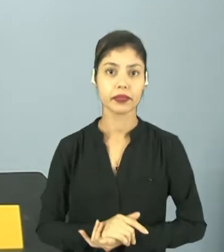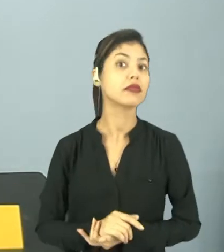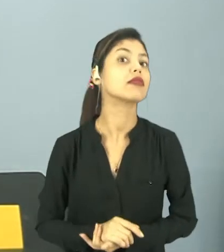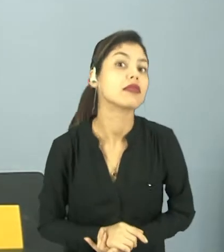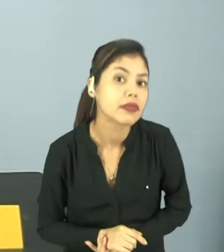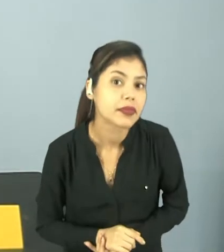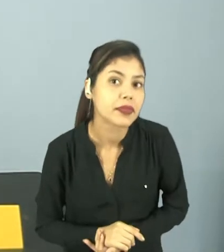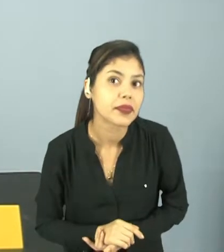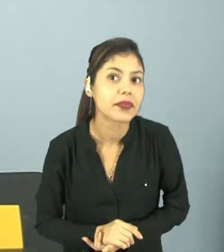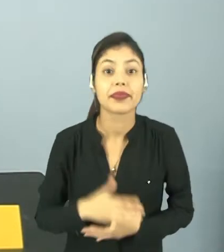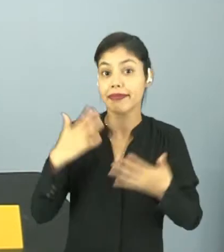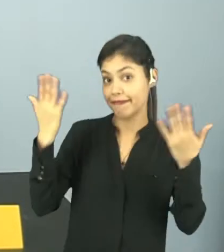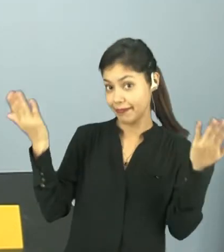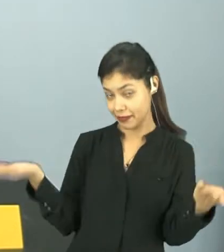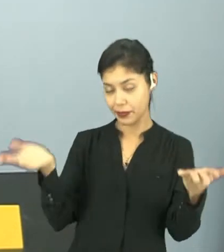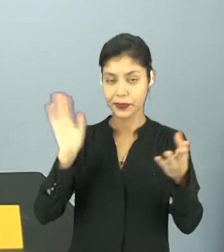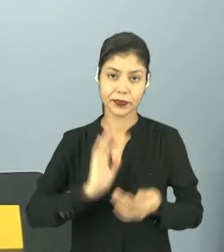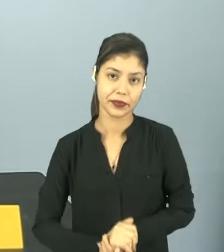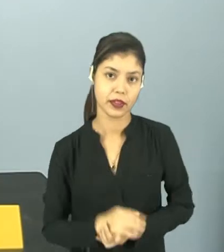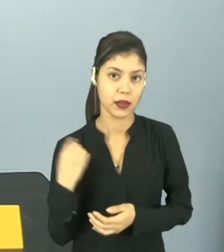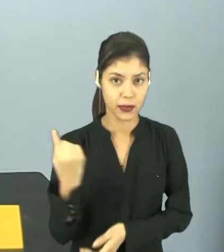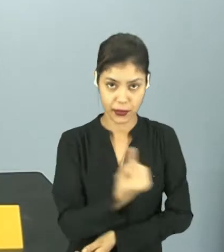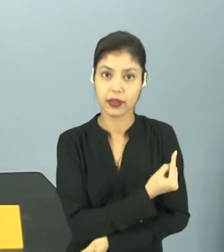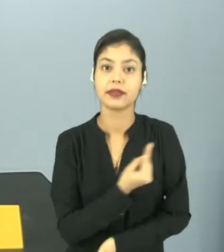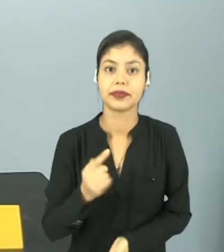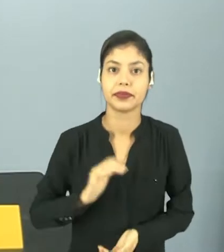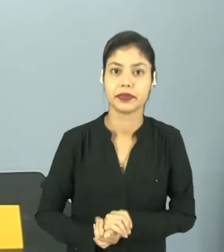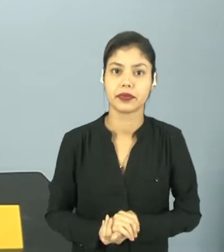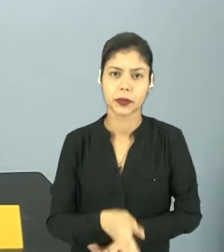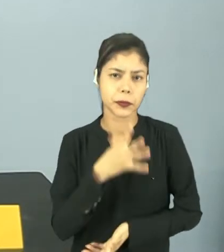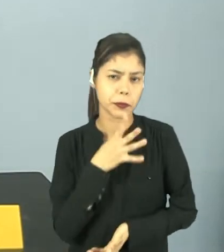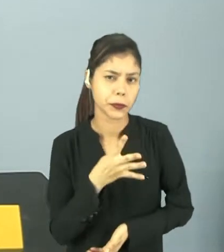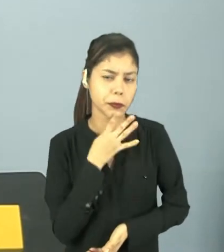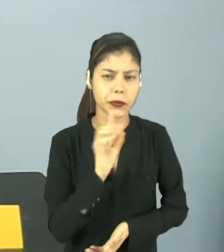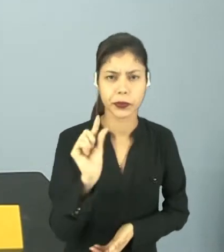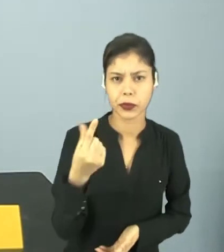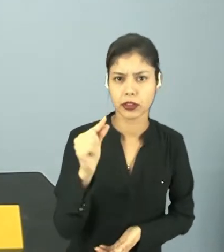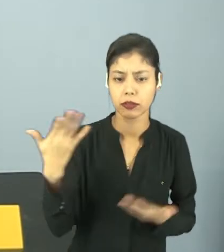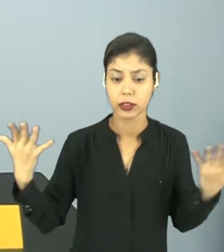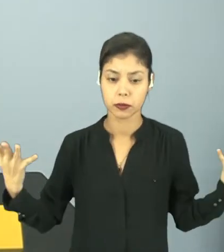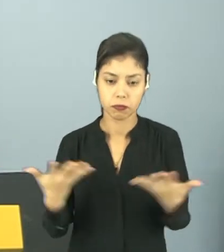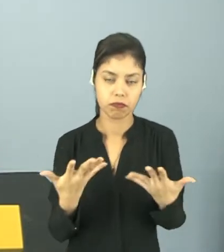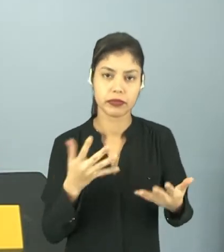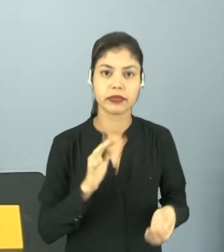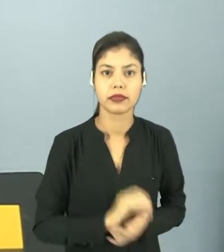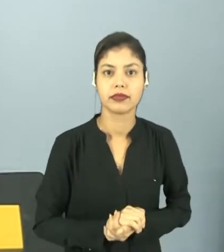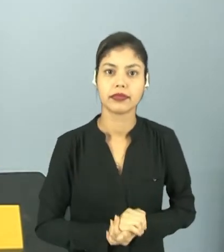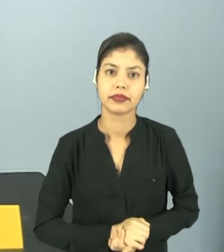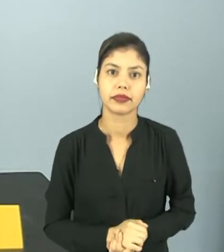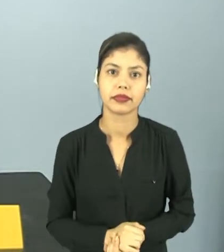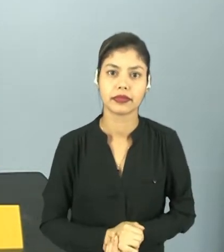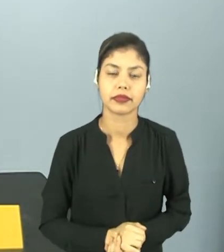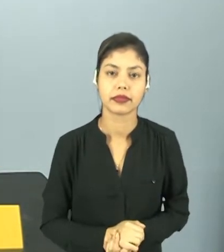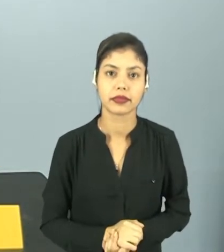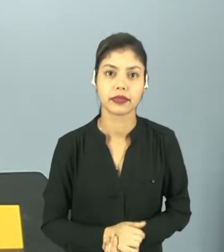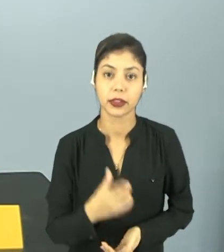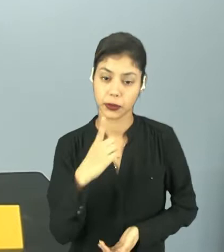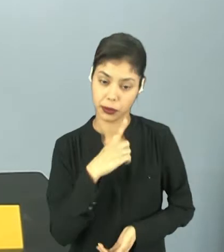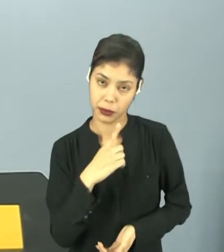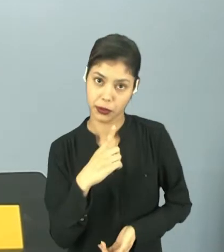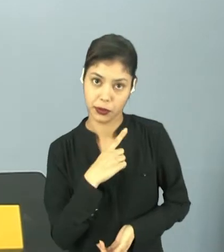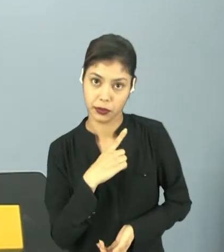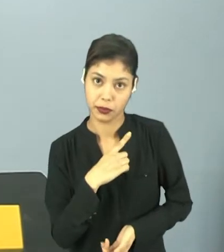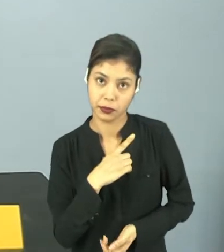Hã? Então, nós vamos conhecer um pouquinho sobre isso agora. Aqui nós temos